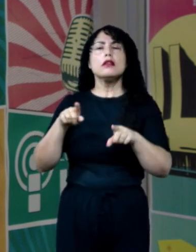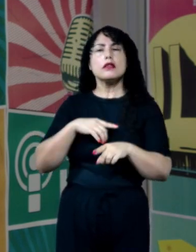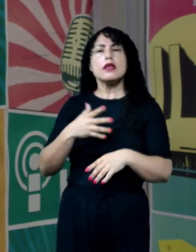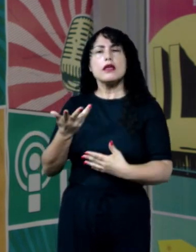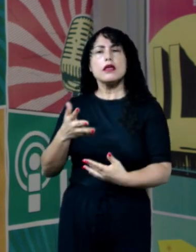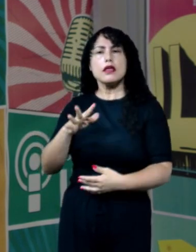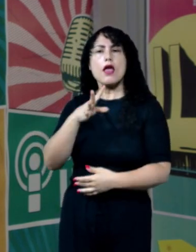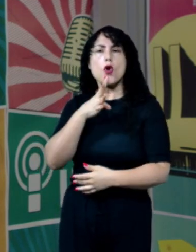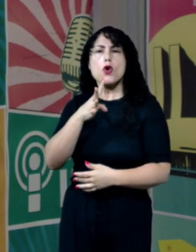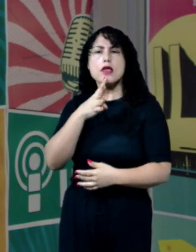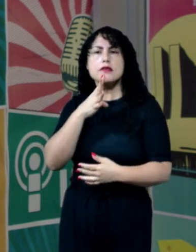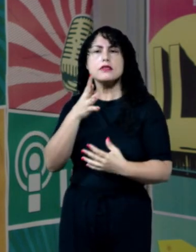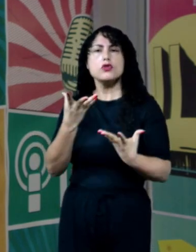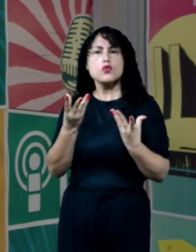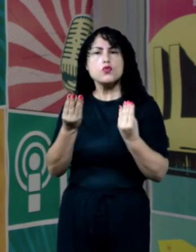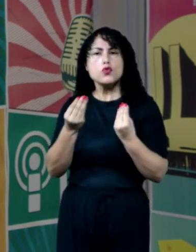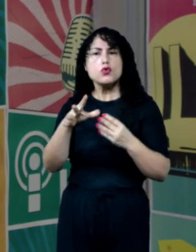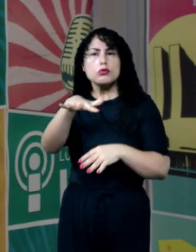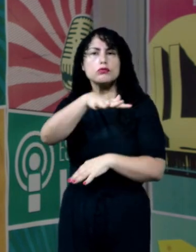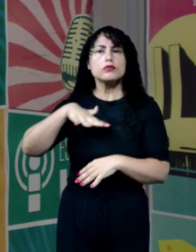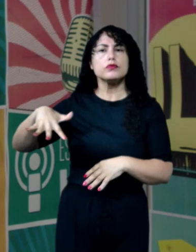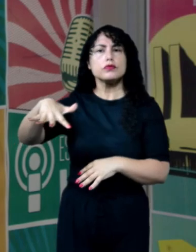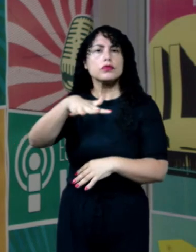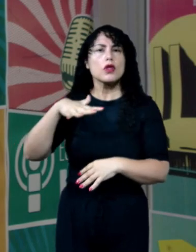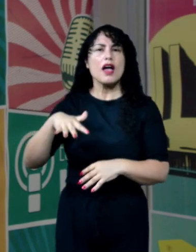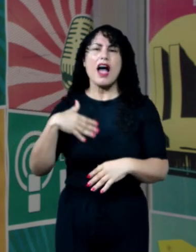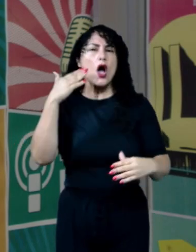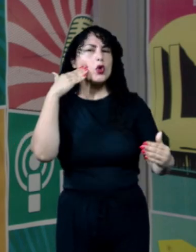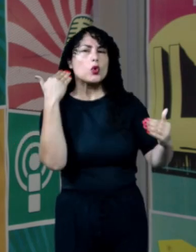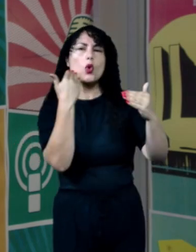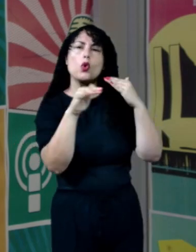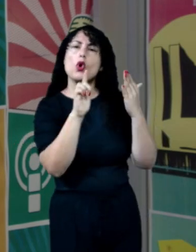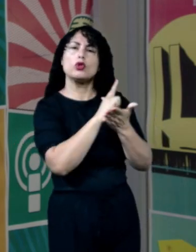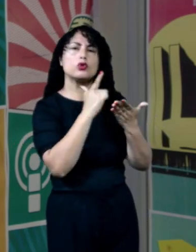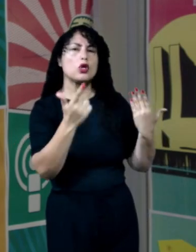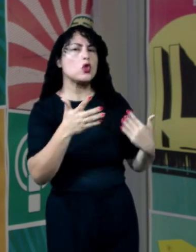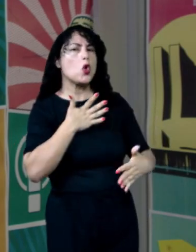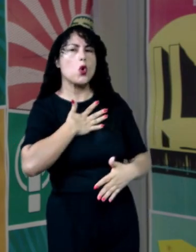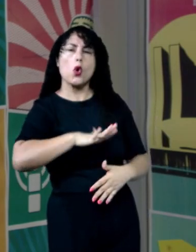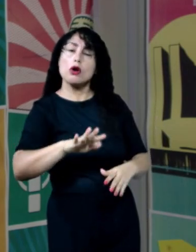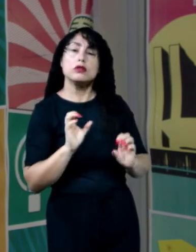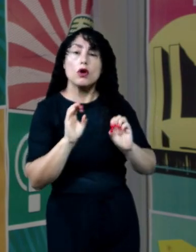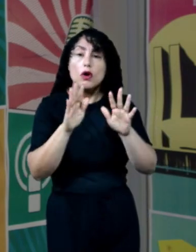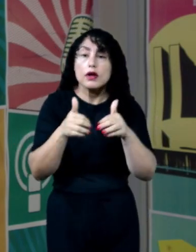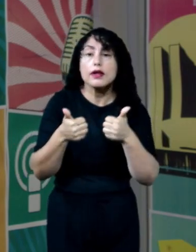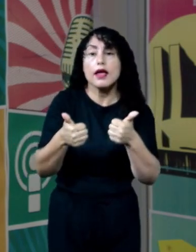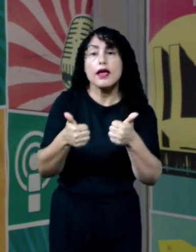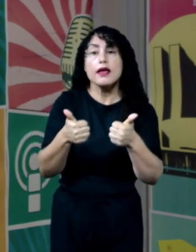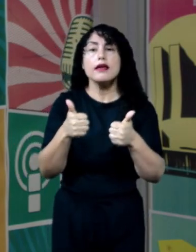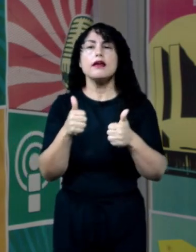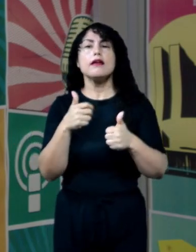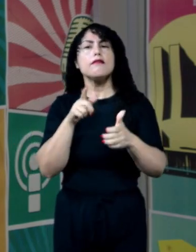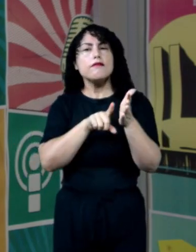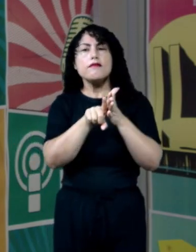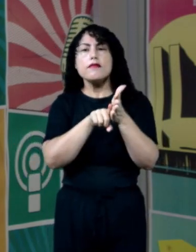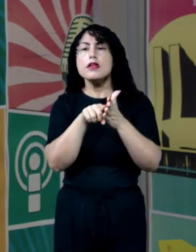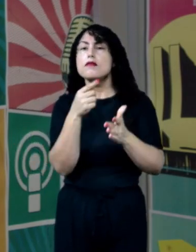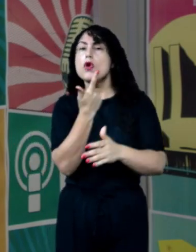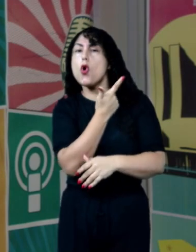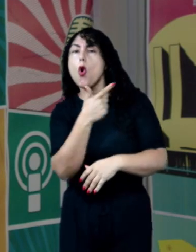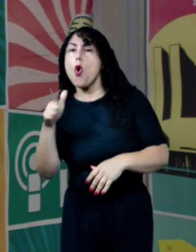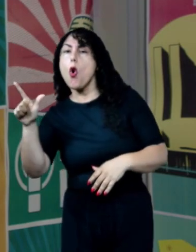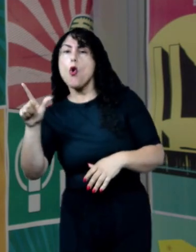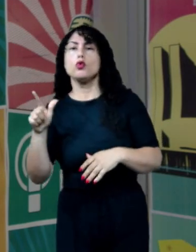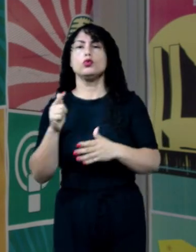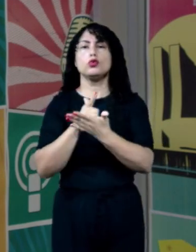obrigado, Ana. Entende? Assim, mas eu não concordo com o jornal tal, eu não gosto dele. Tudo bem, cara. Verifique em outros jornais, então.